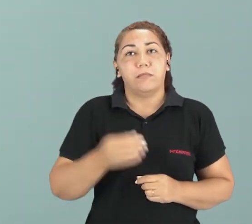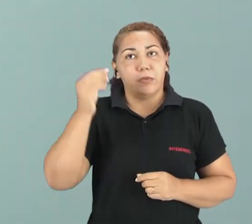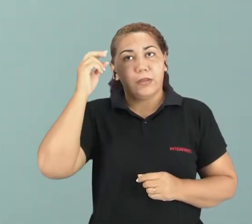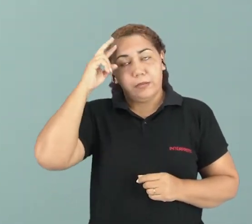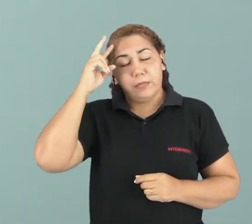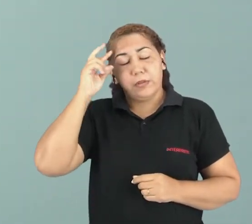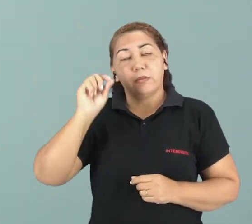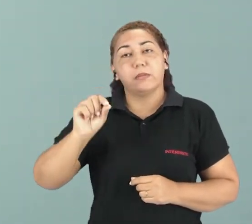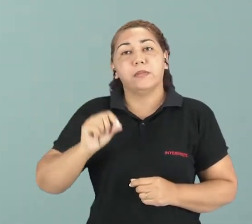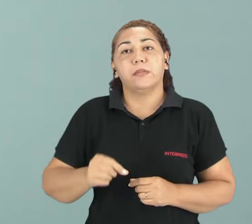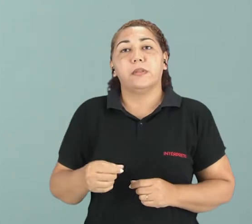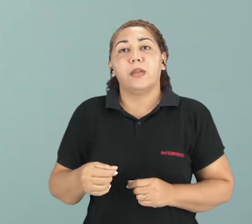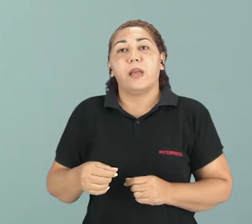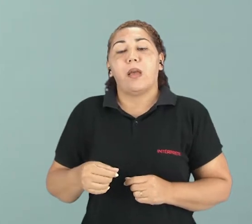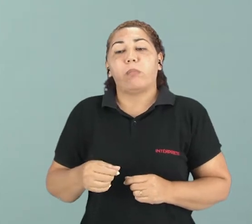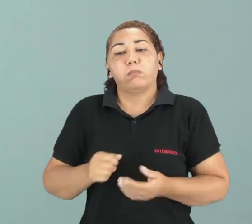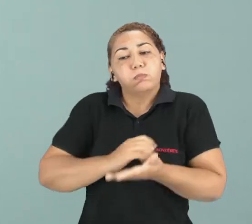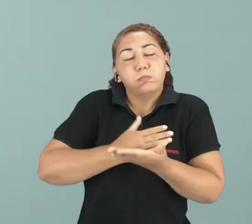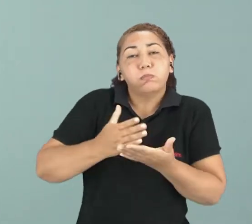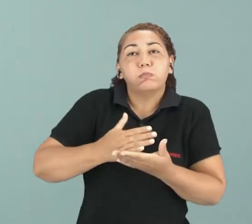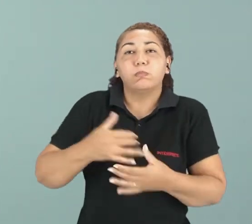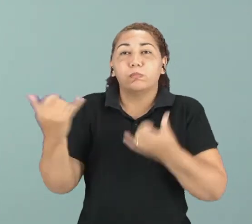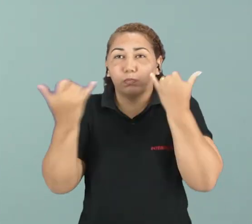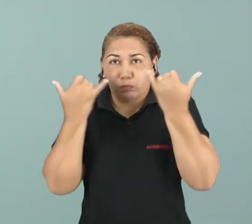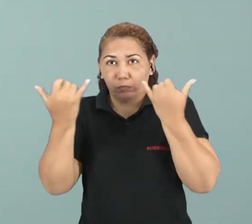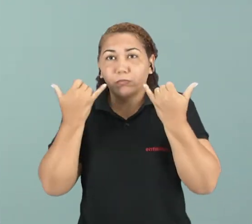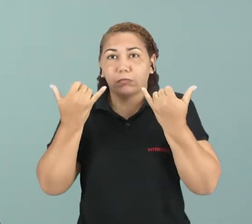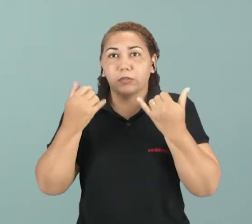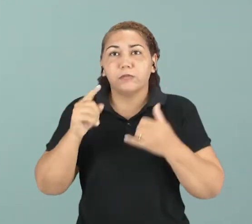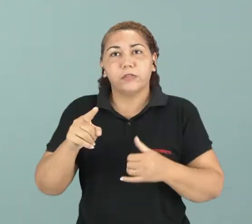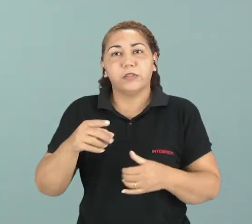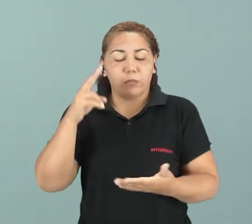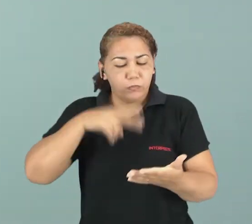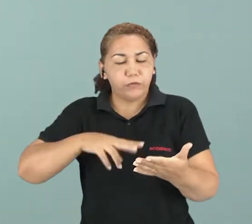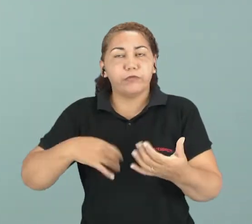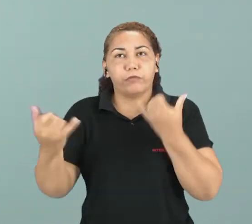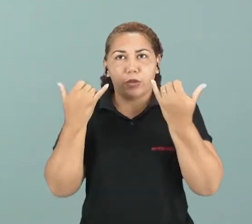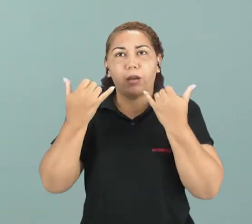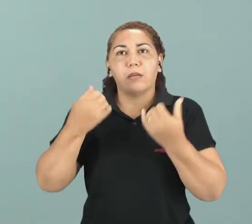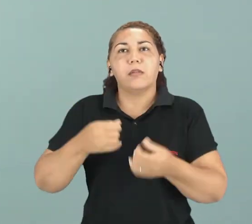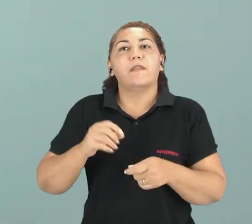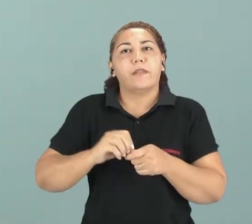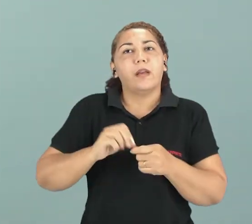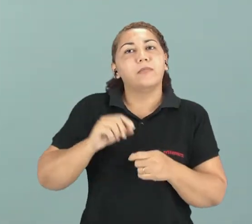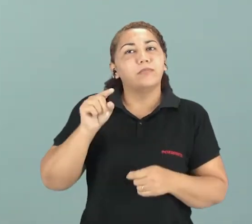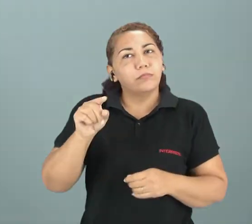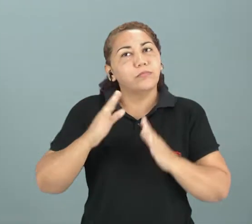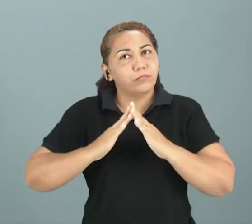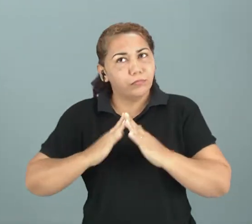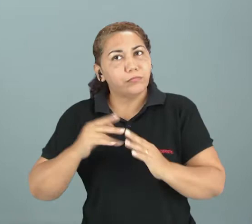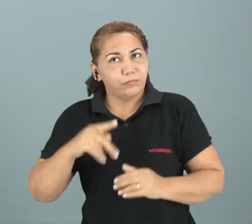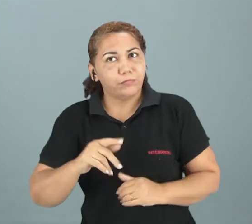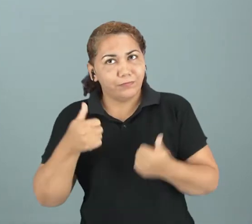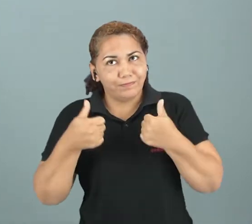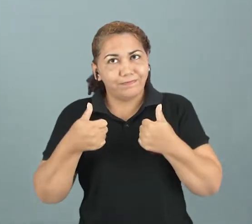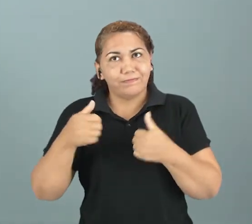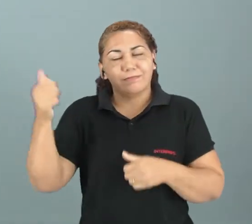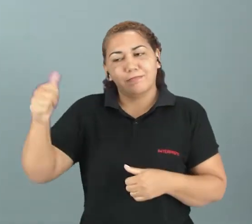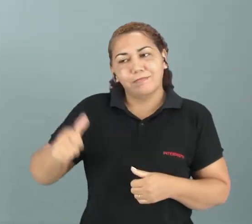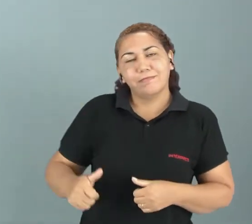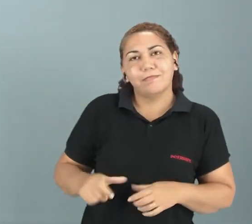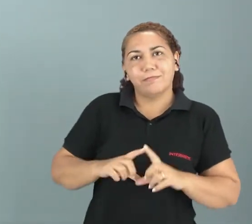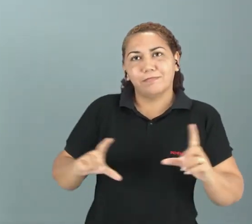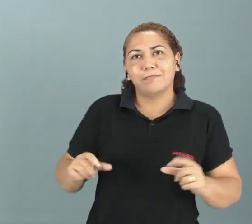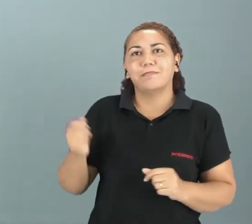charge. Então, você lê uma notícia e faz uma aí na sua casa, tá bom? Então, vamos começar analisando essa charge comigo, tá bom? Vamos